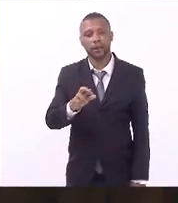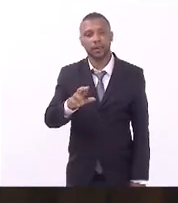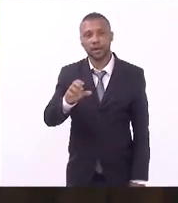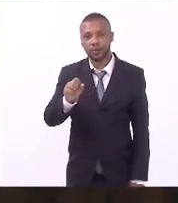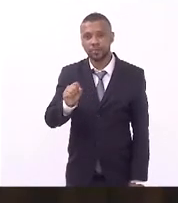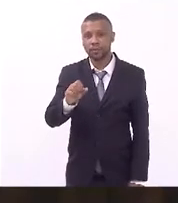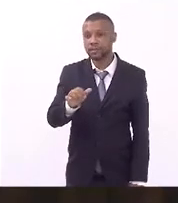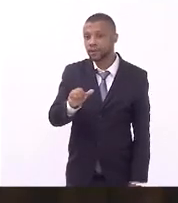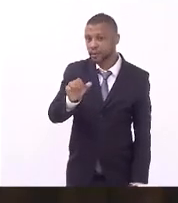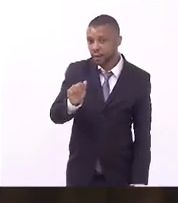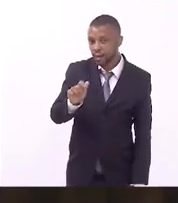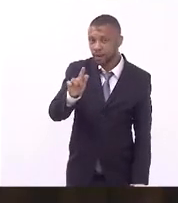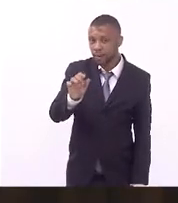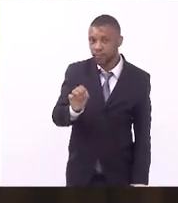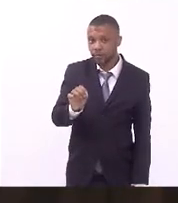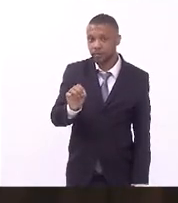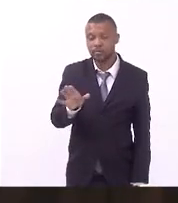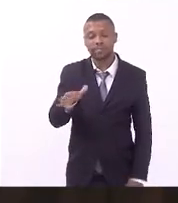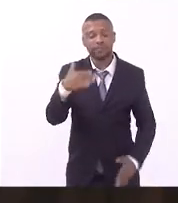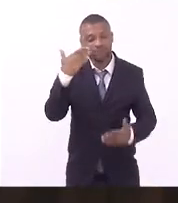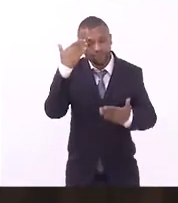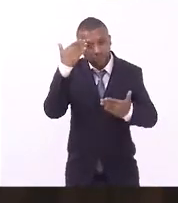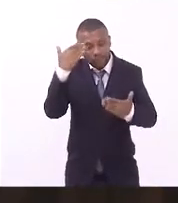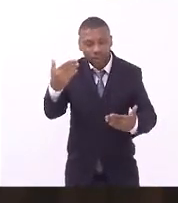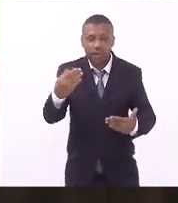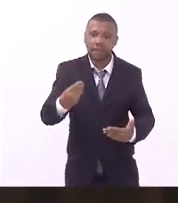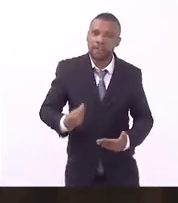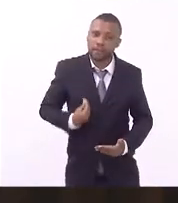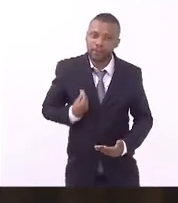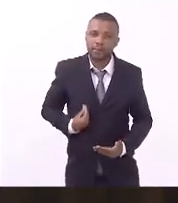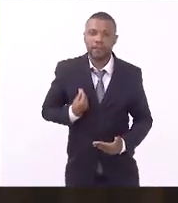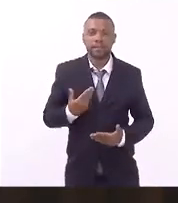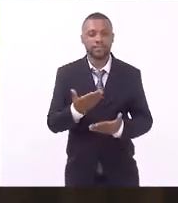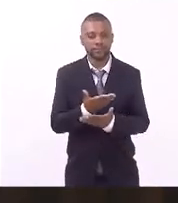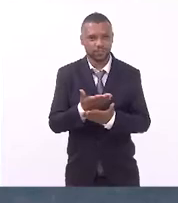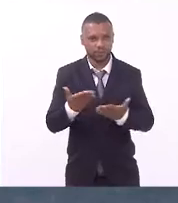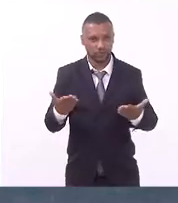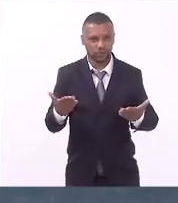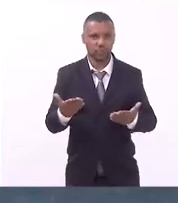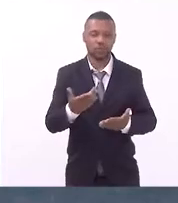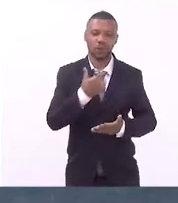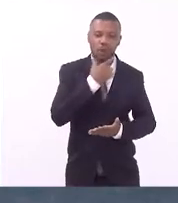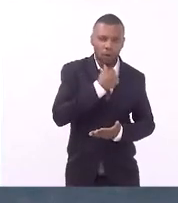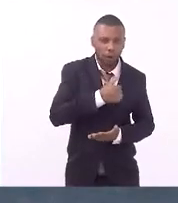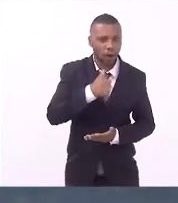Iago Vargas. Muito obrigada pela presença de todos e todas.